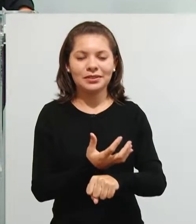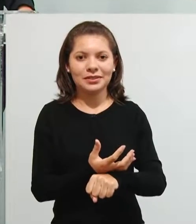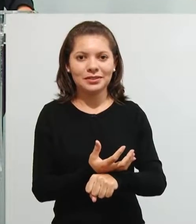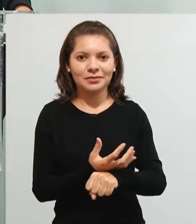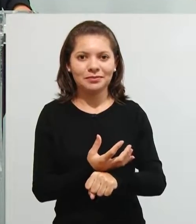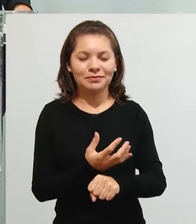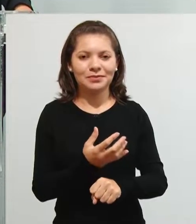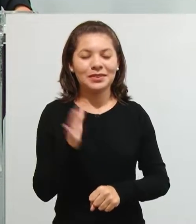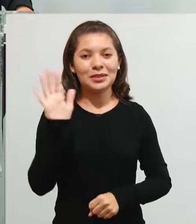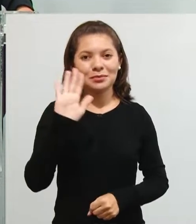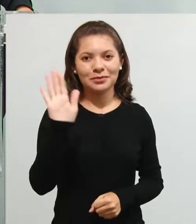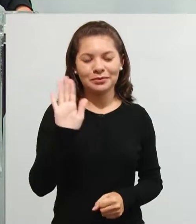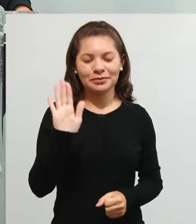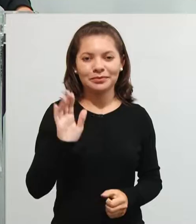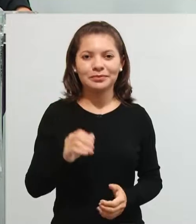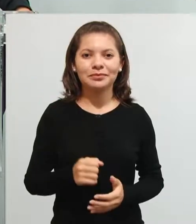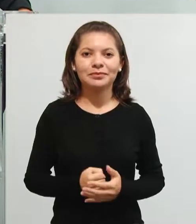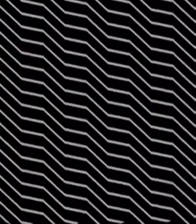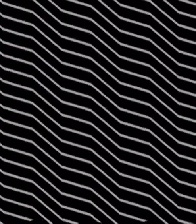Tributário. Até a próxima aula.